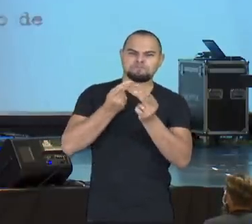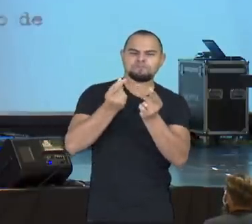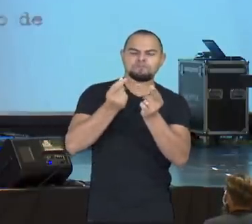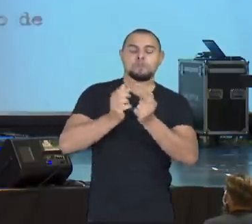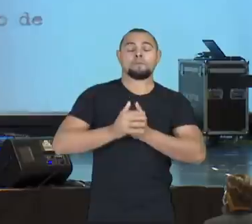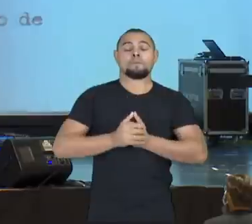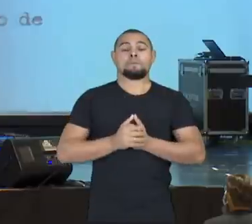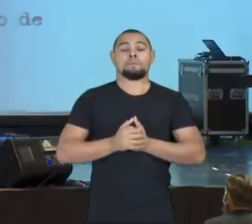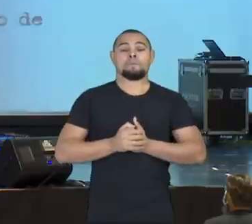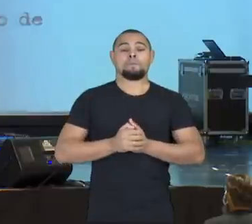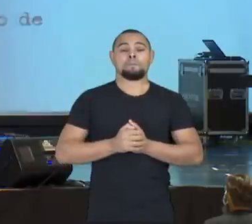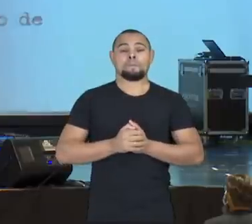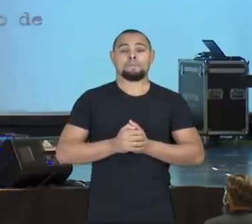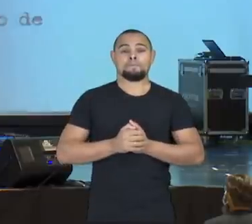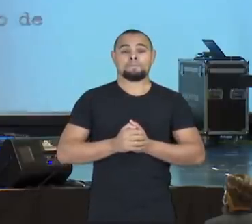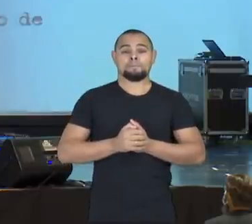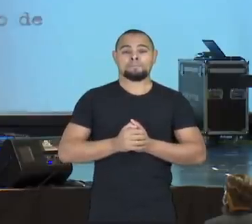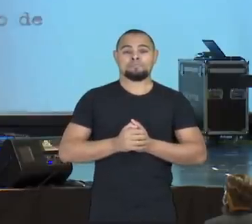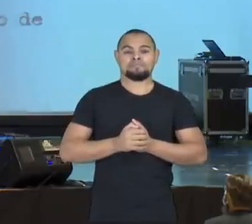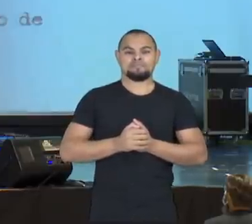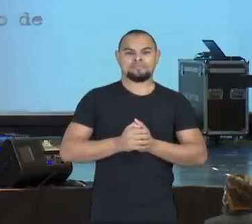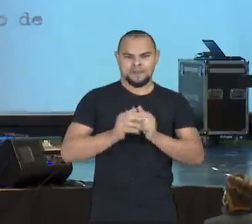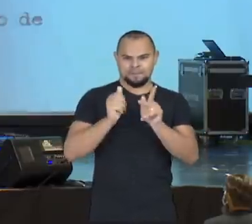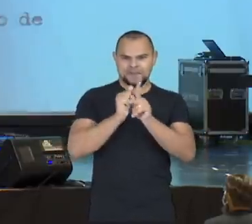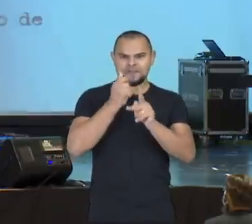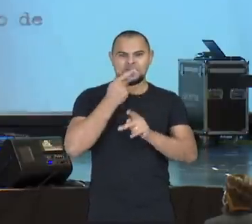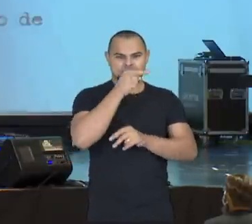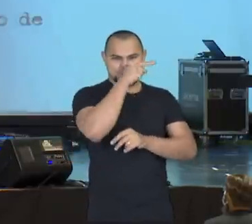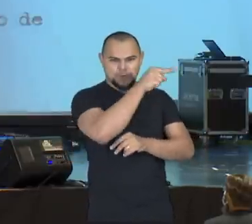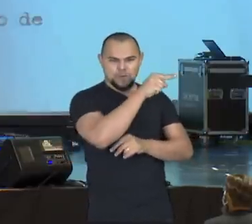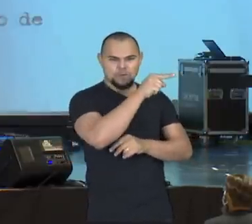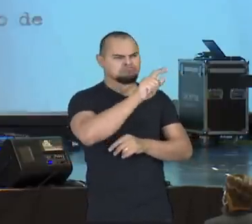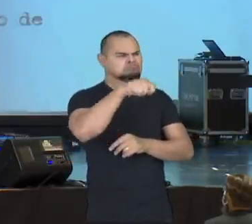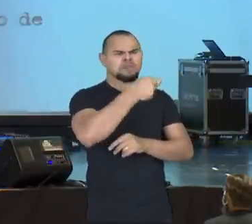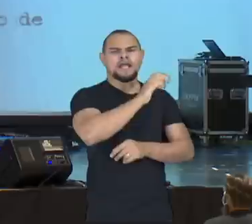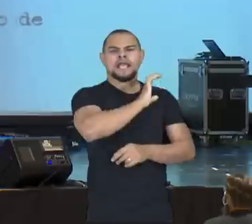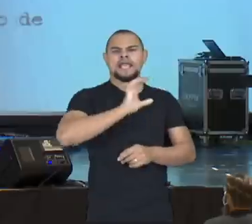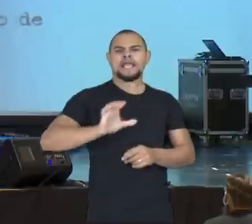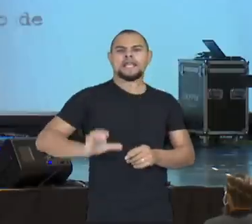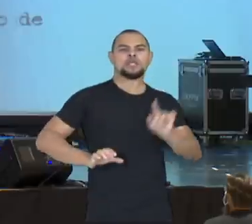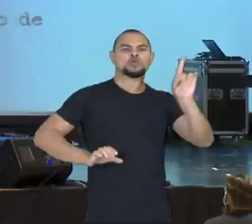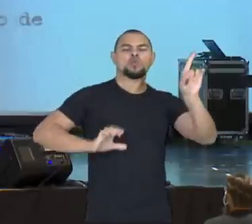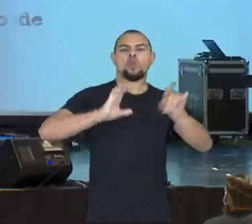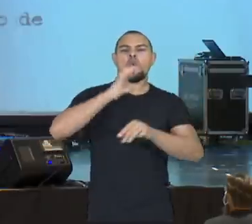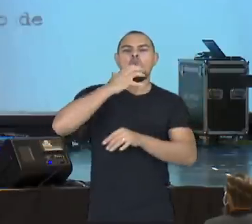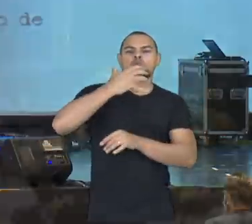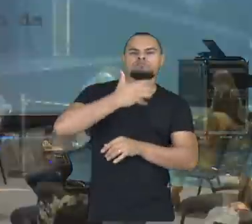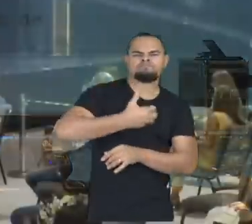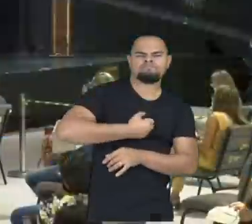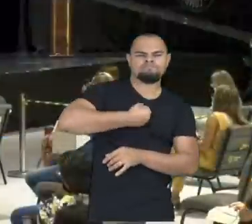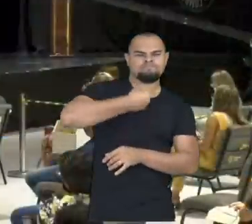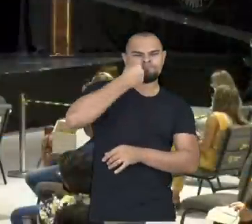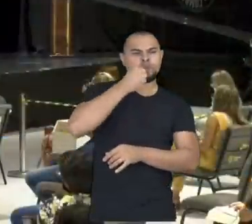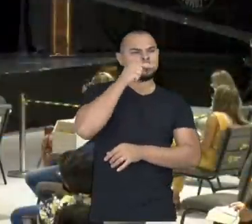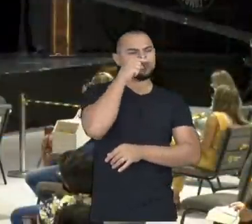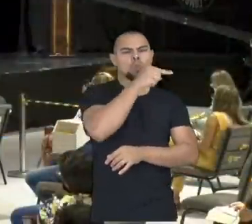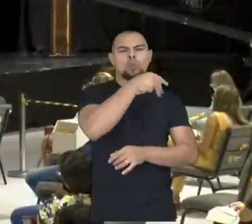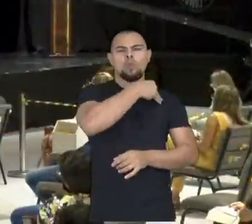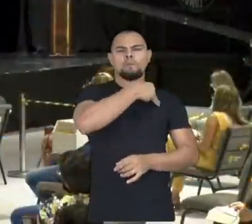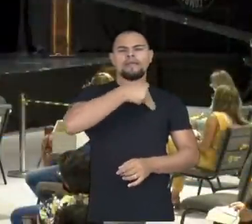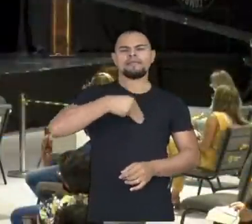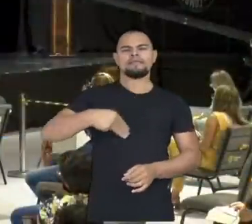coisas. Tu és o Cristo, ou seja, tu és o Redentor, tu és o